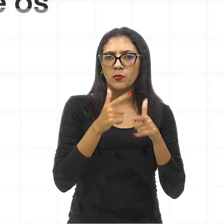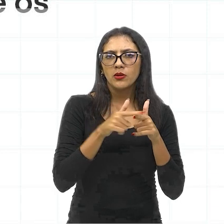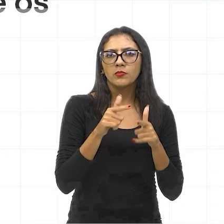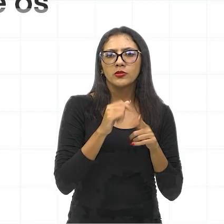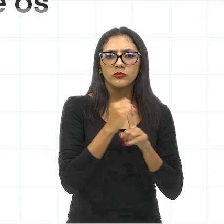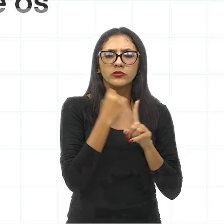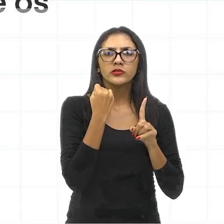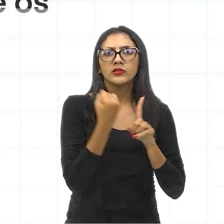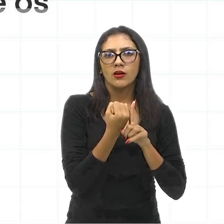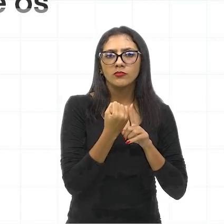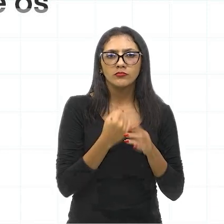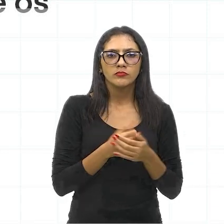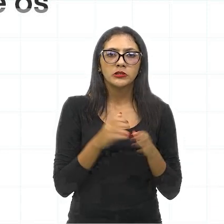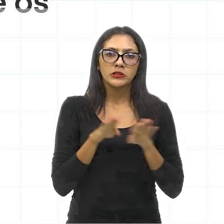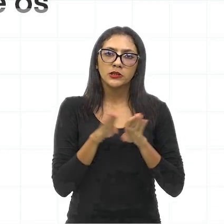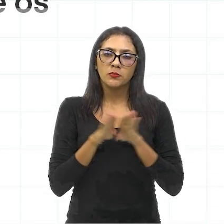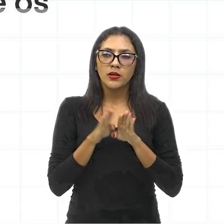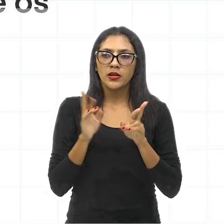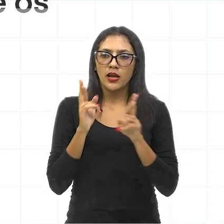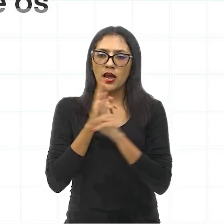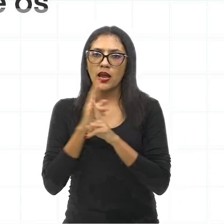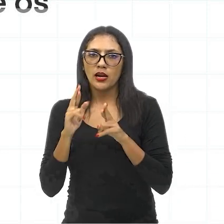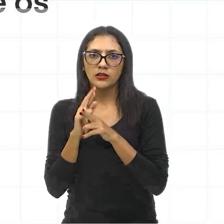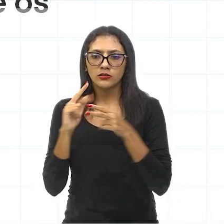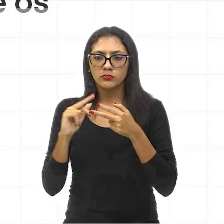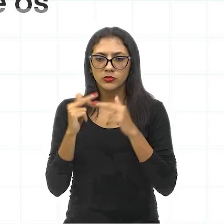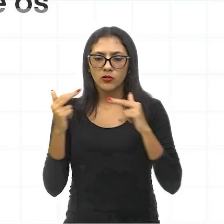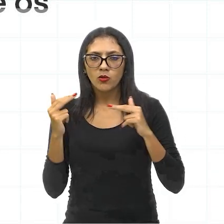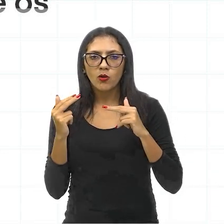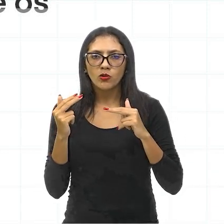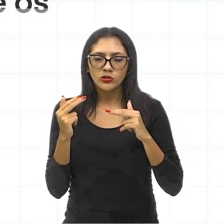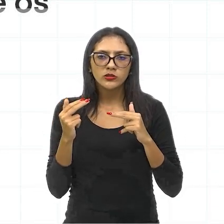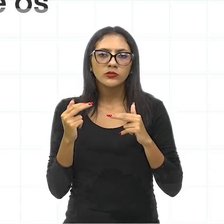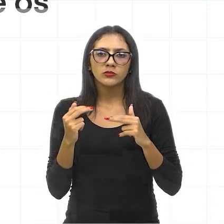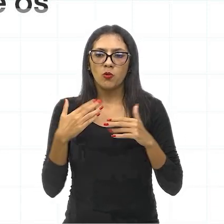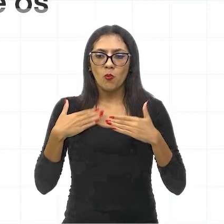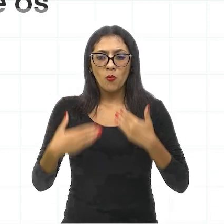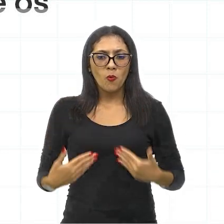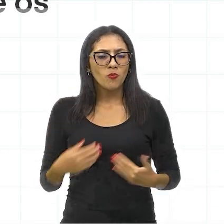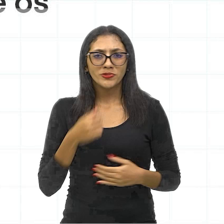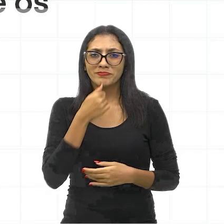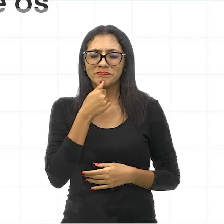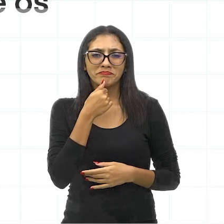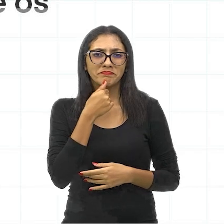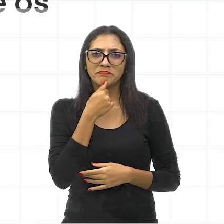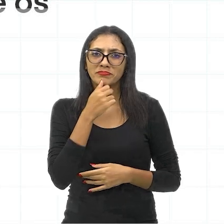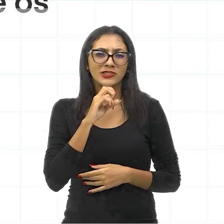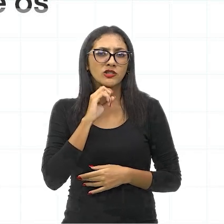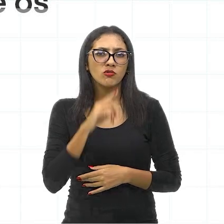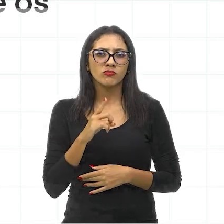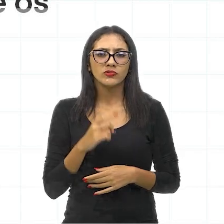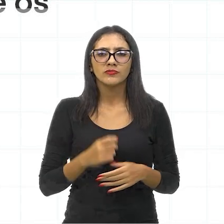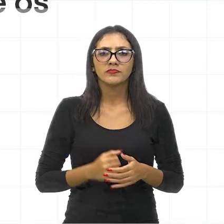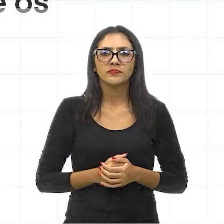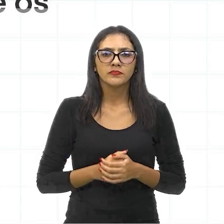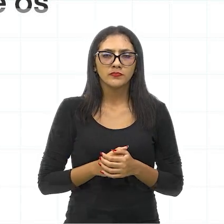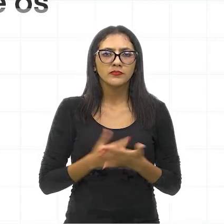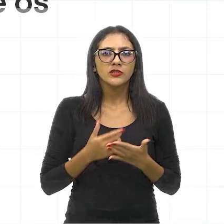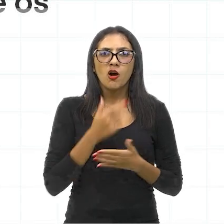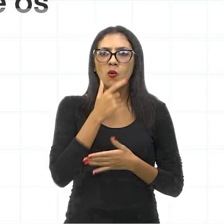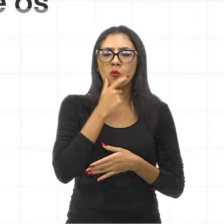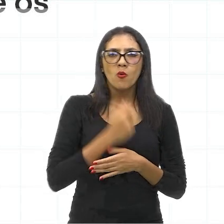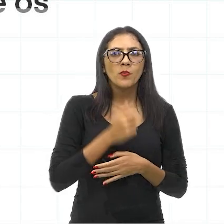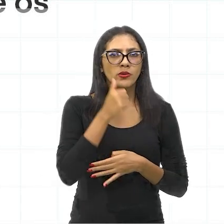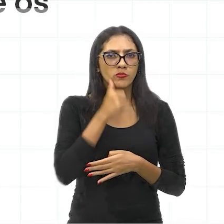porque o corpo ainda não está completamente adequado para a gestação. Então, meninos e meninas devem se informar sobre